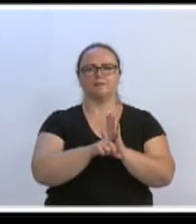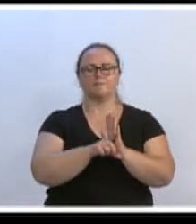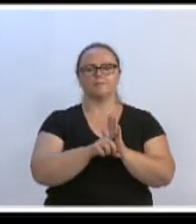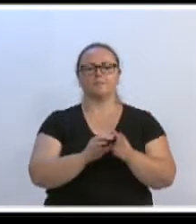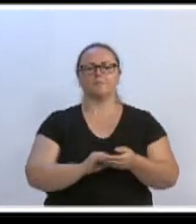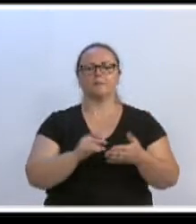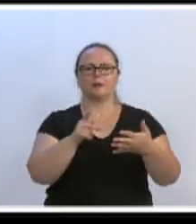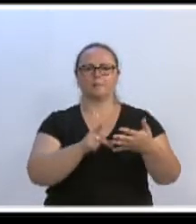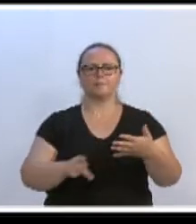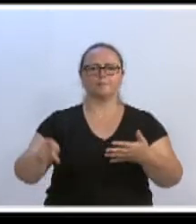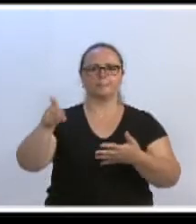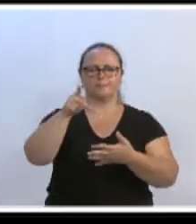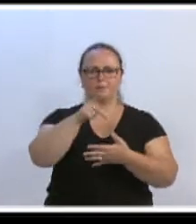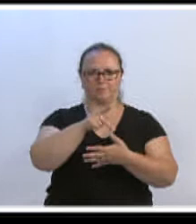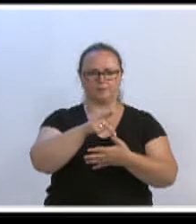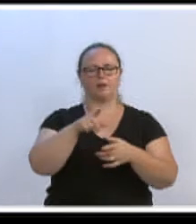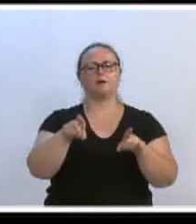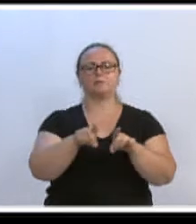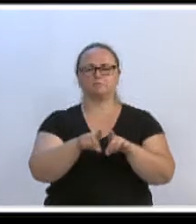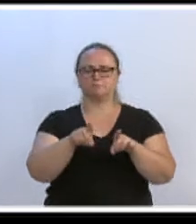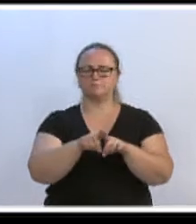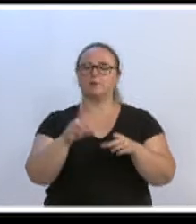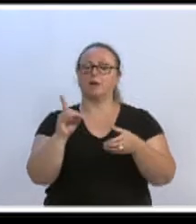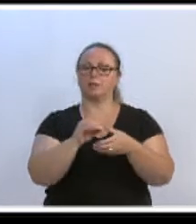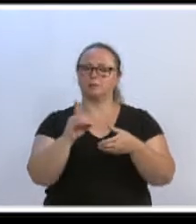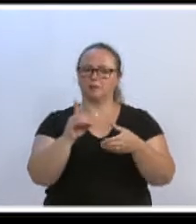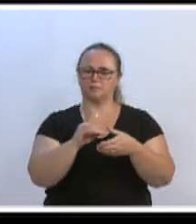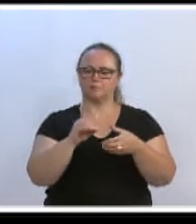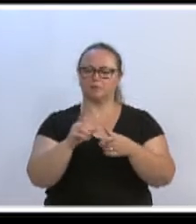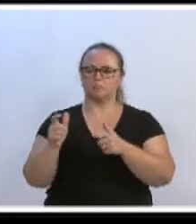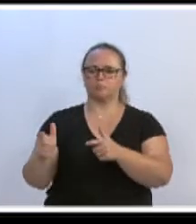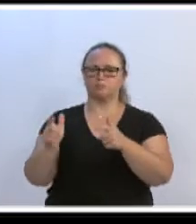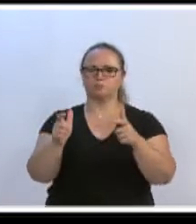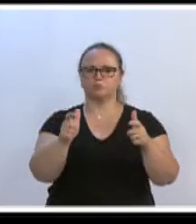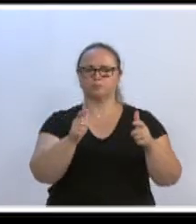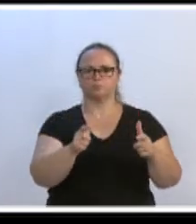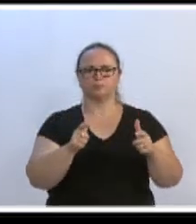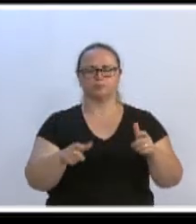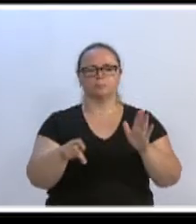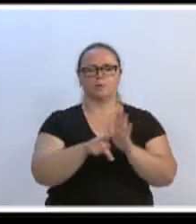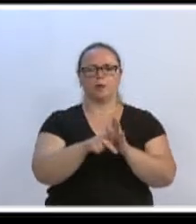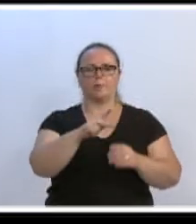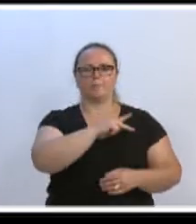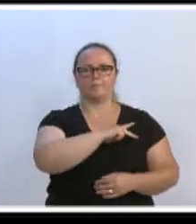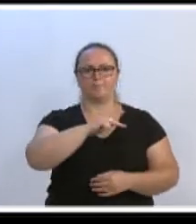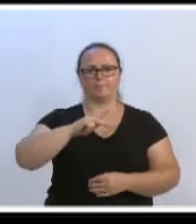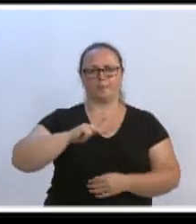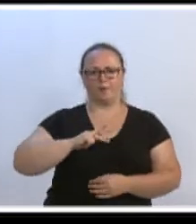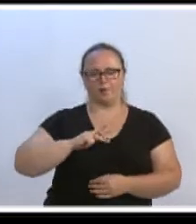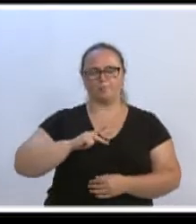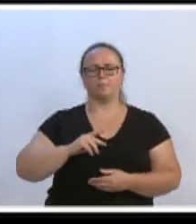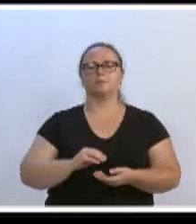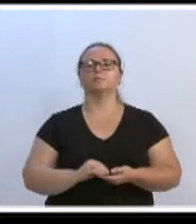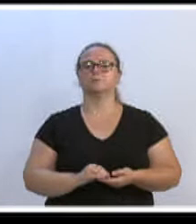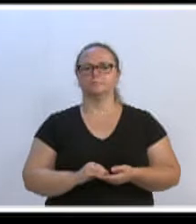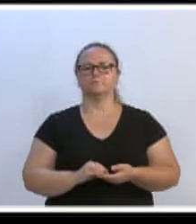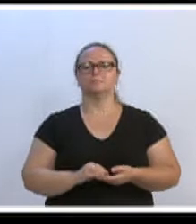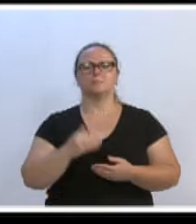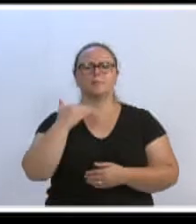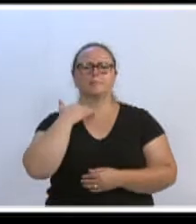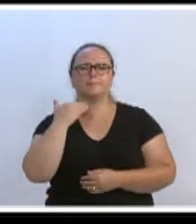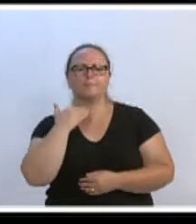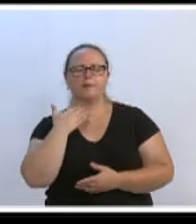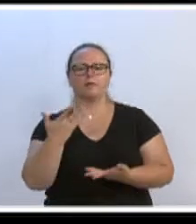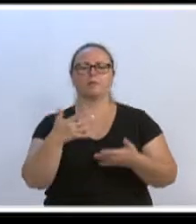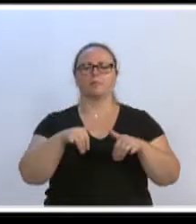prioridade no atendimento nos órgãos de governo governamentais nas filas bancárias nas